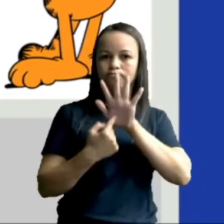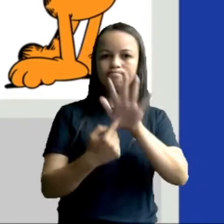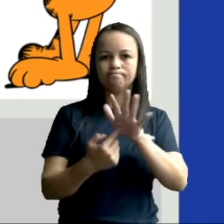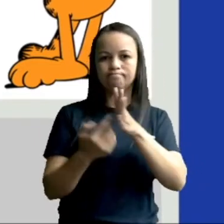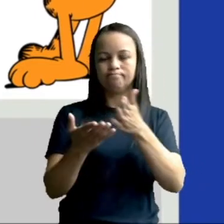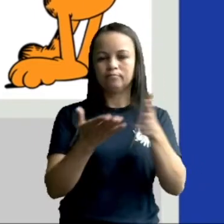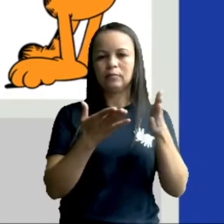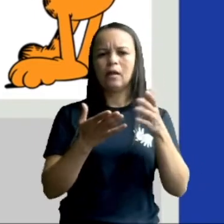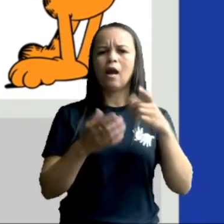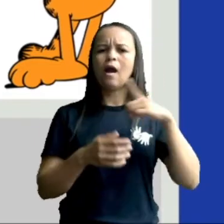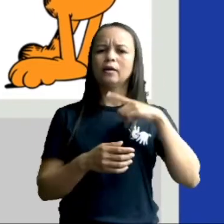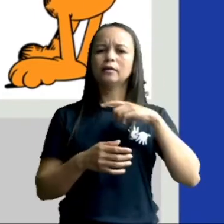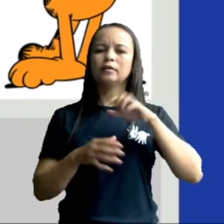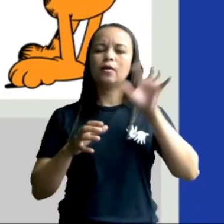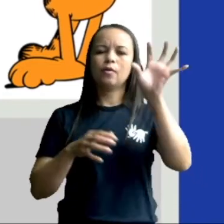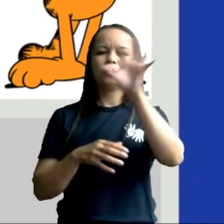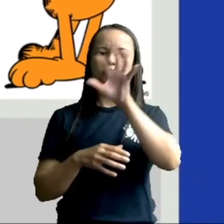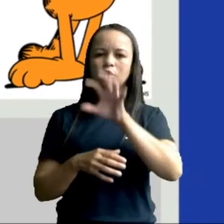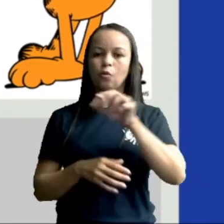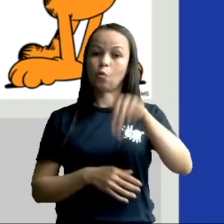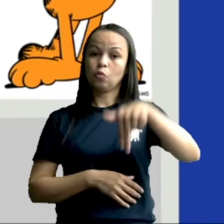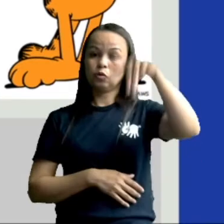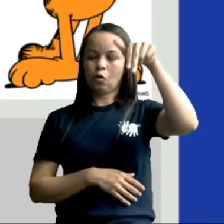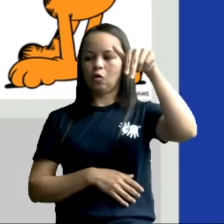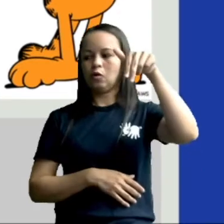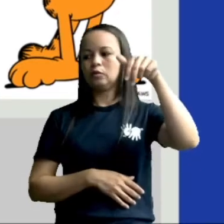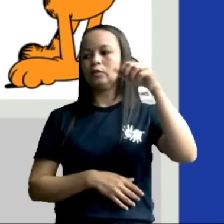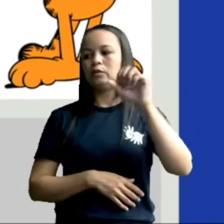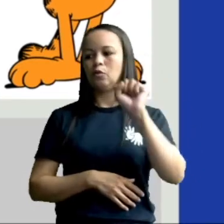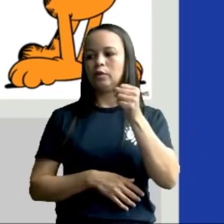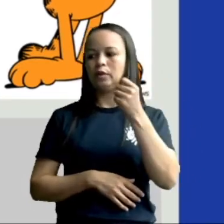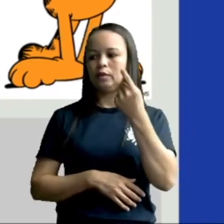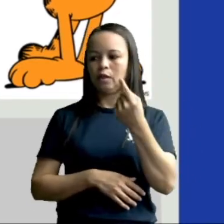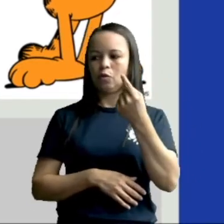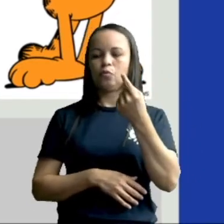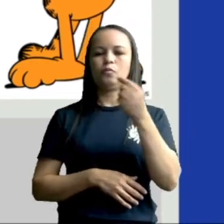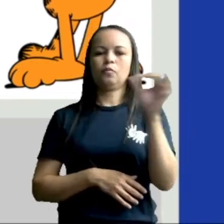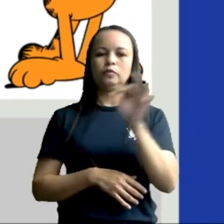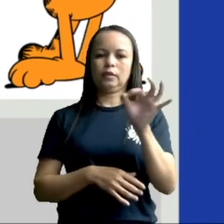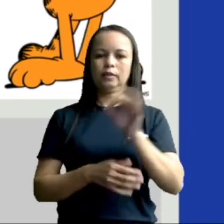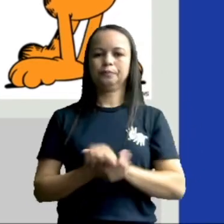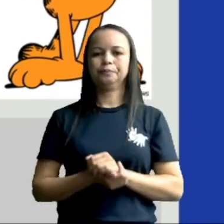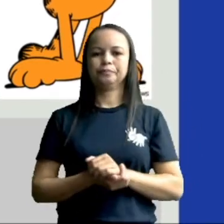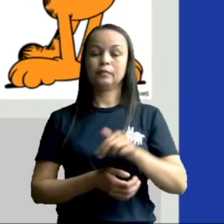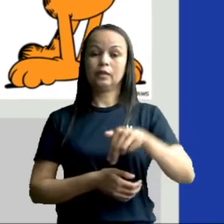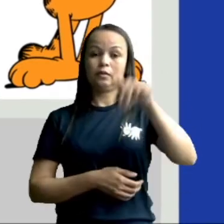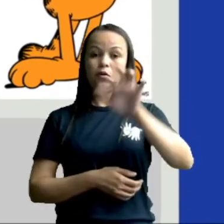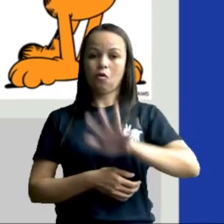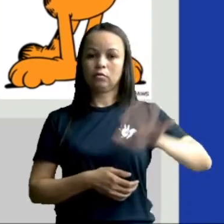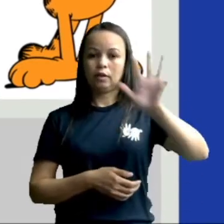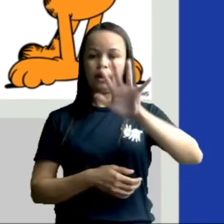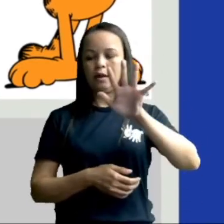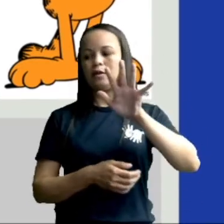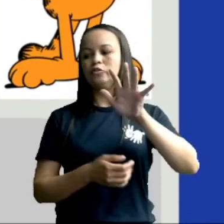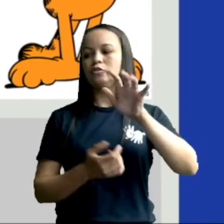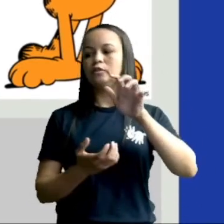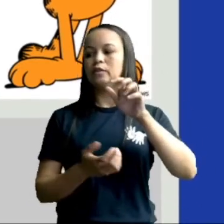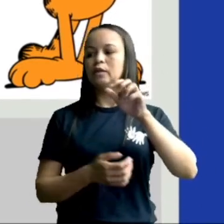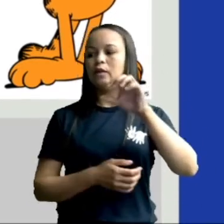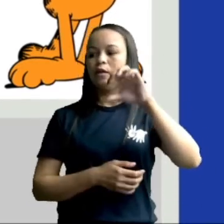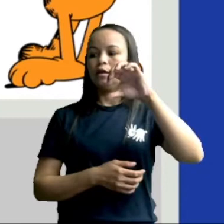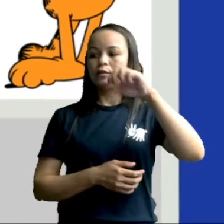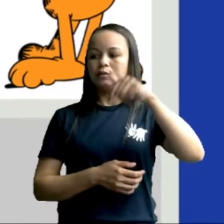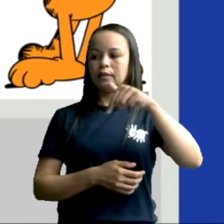eu tenho as regiões. A região norte, o índice de coleta é 81%. Nordeste, 79%. Centro-oeste,